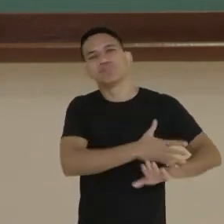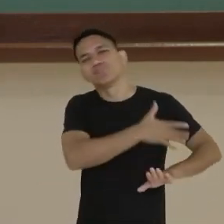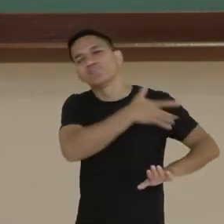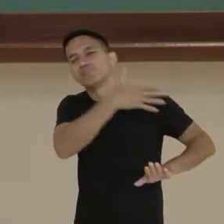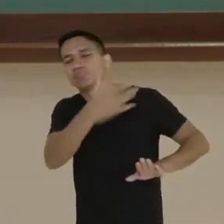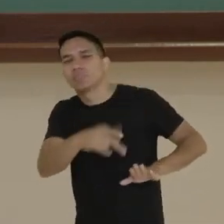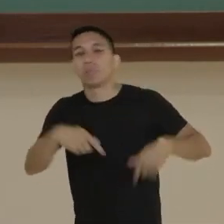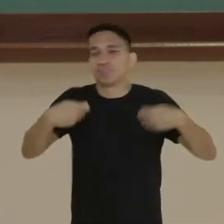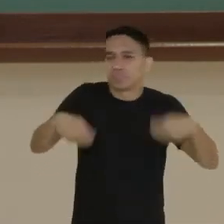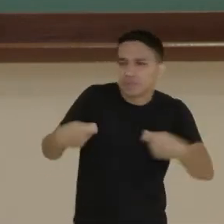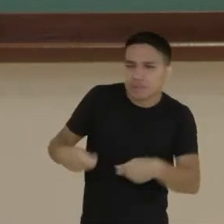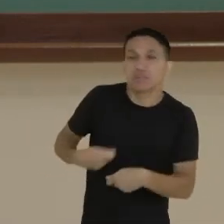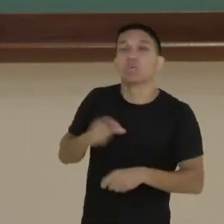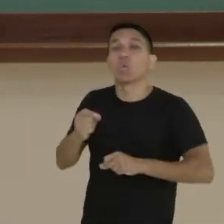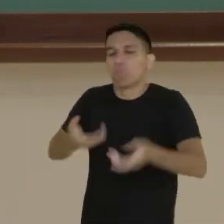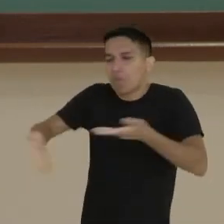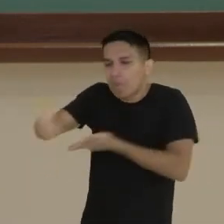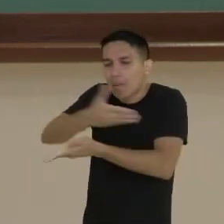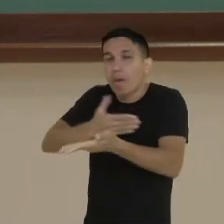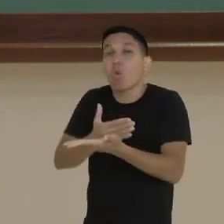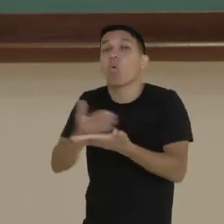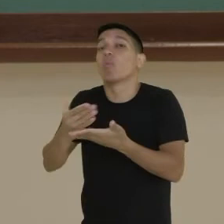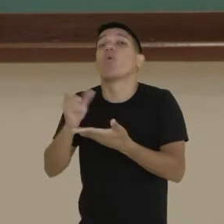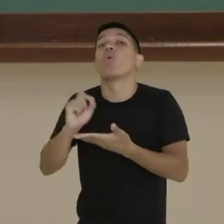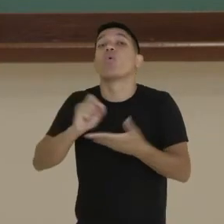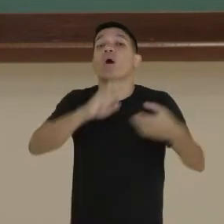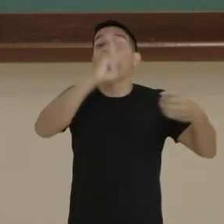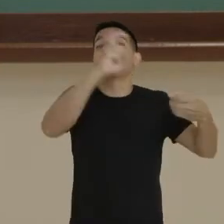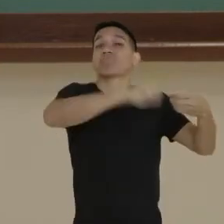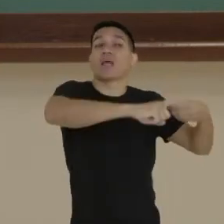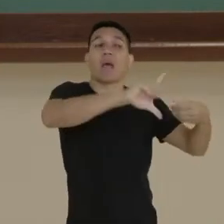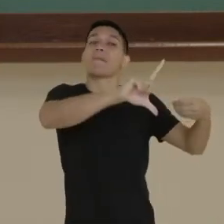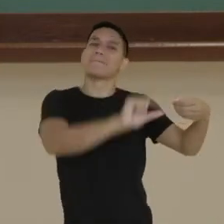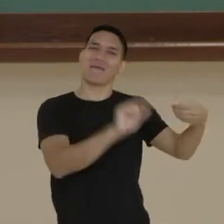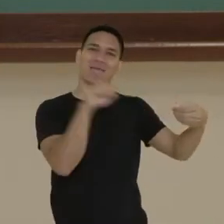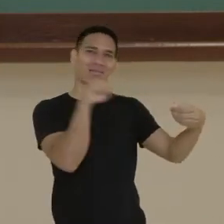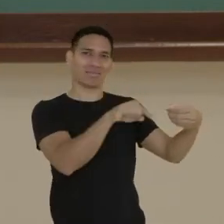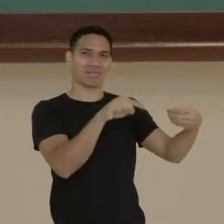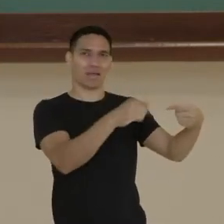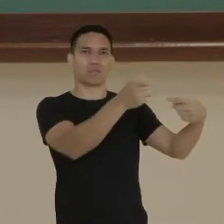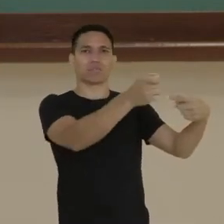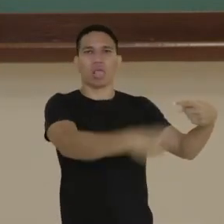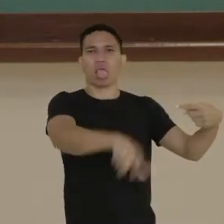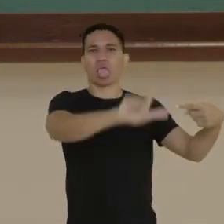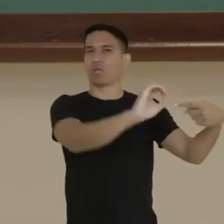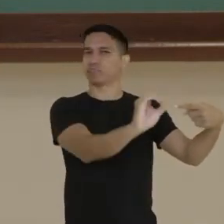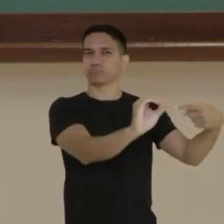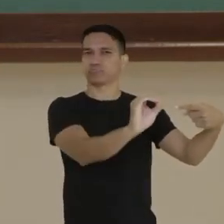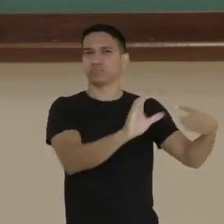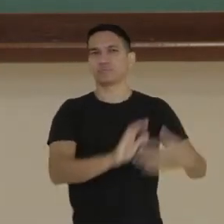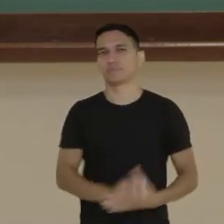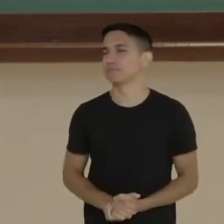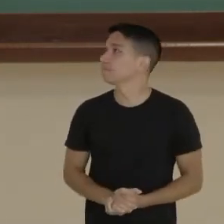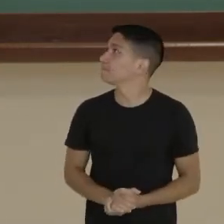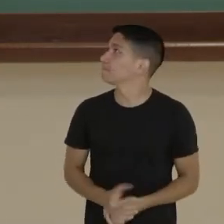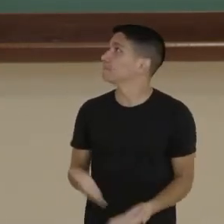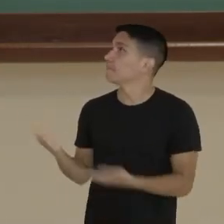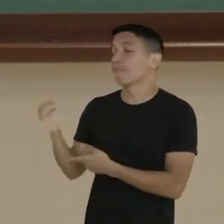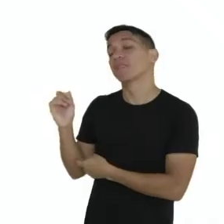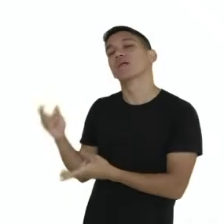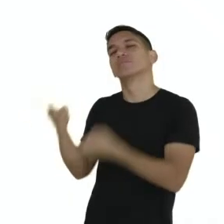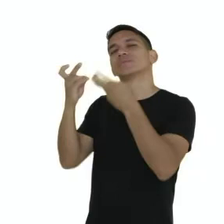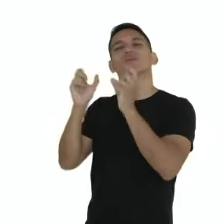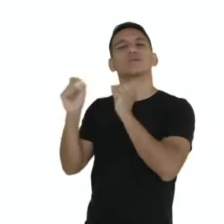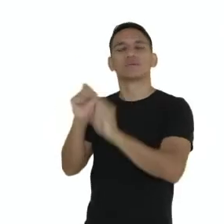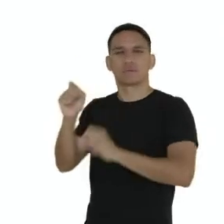suas necessidades, começou a depender menos de combustíveis de origem não renovável. Então você tem